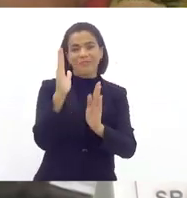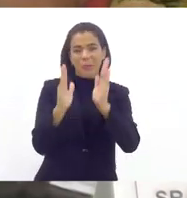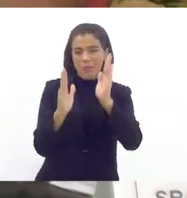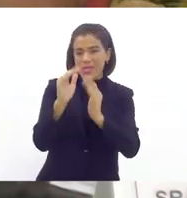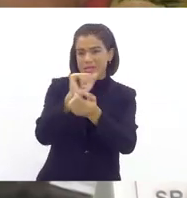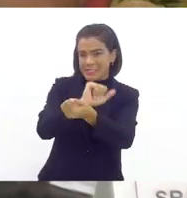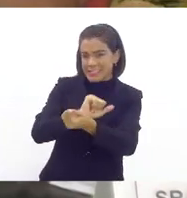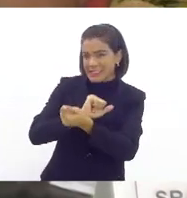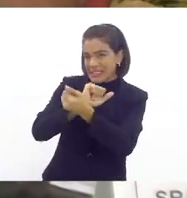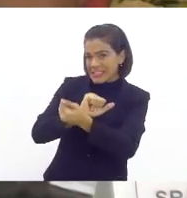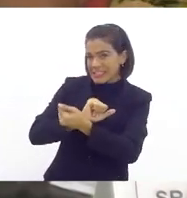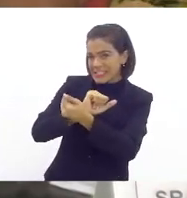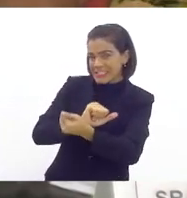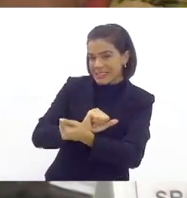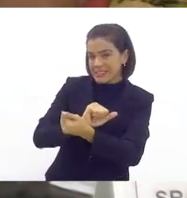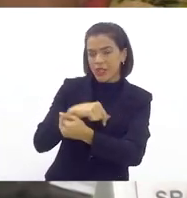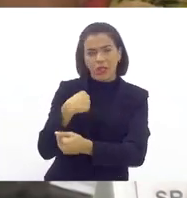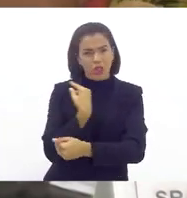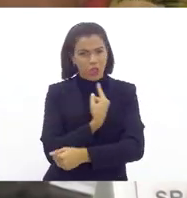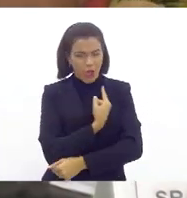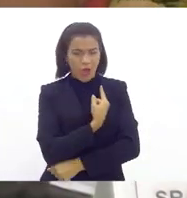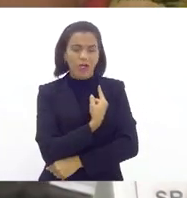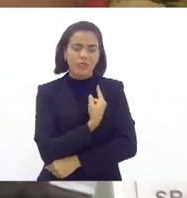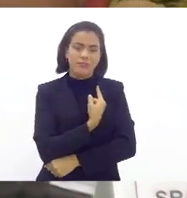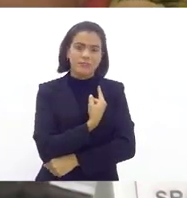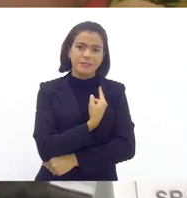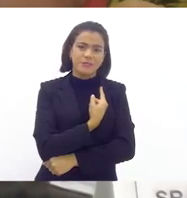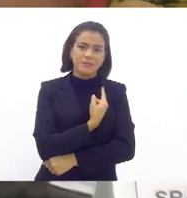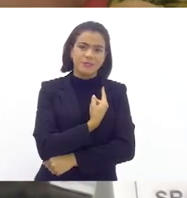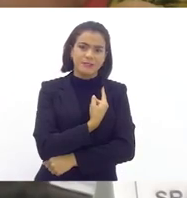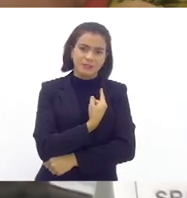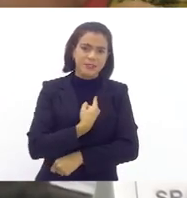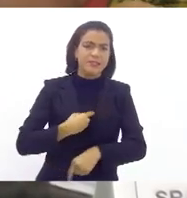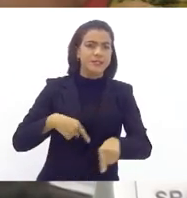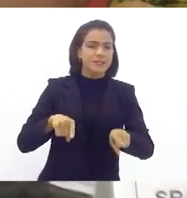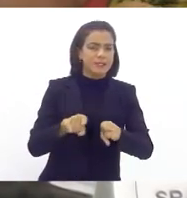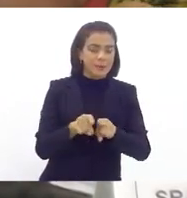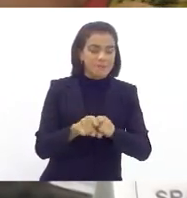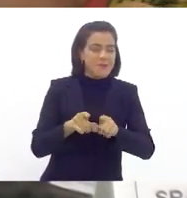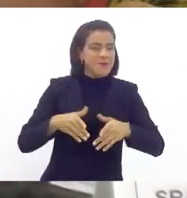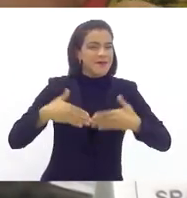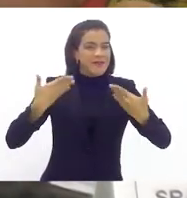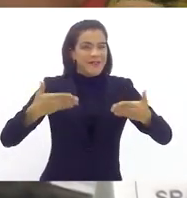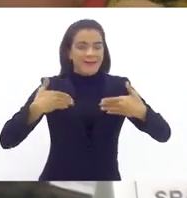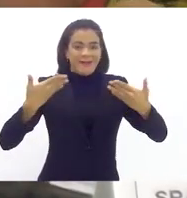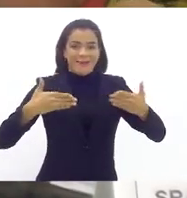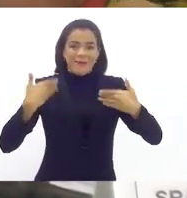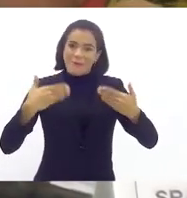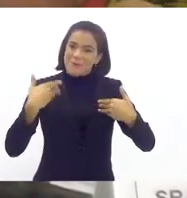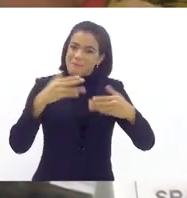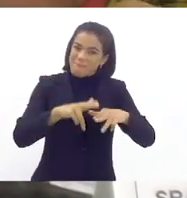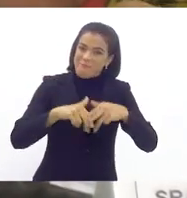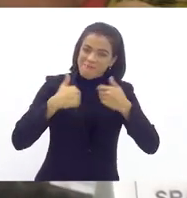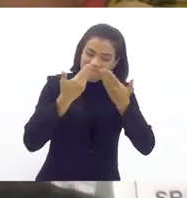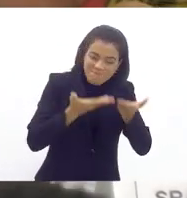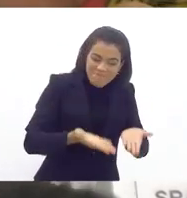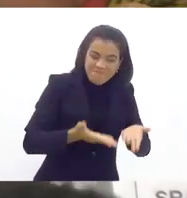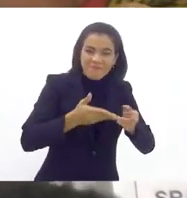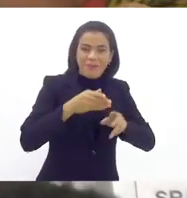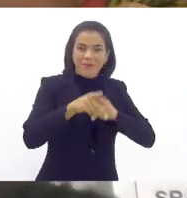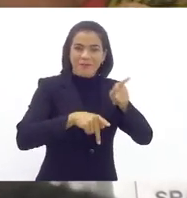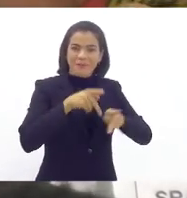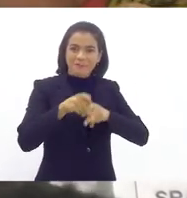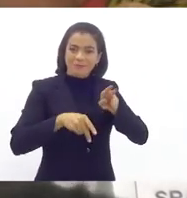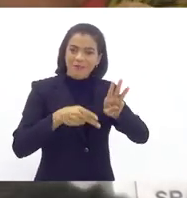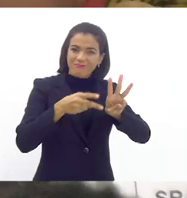escravização. Tanto nós, e aí nós também nos alegramos pelos povos indígenas sendo acrescentados